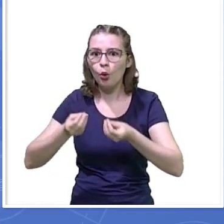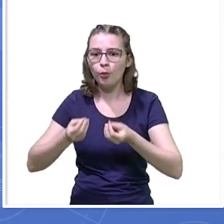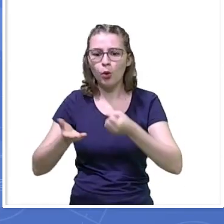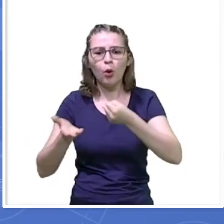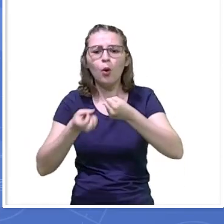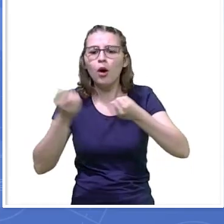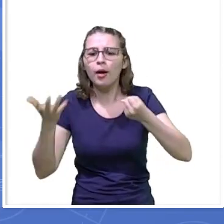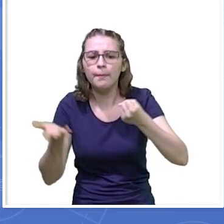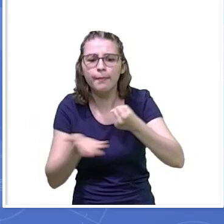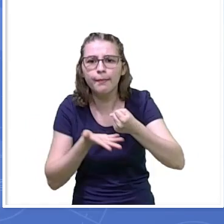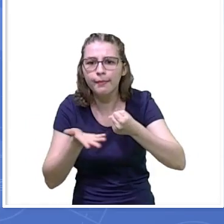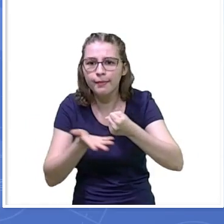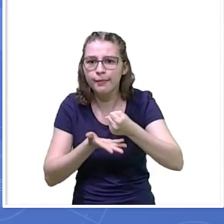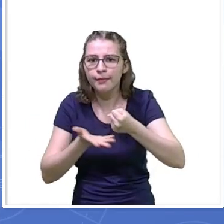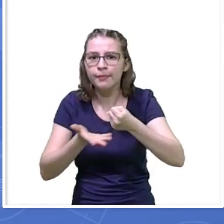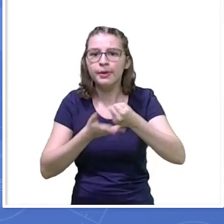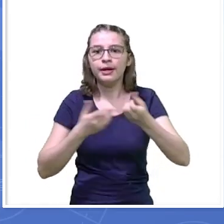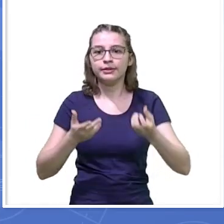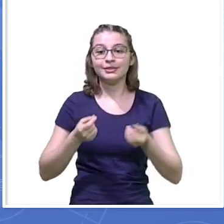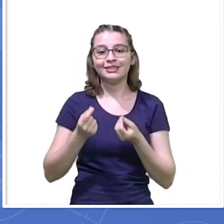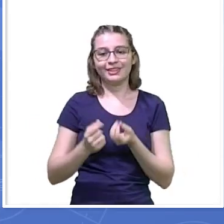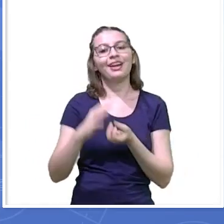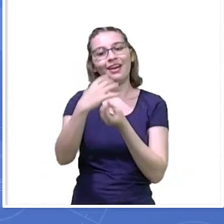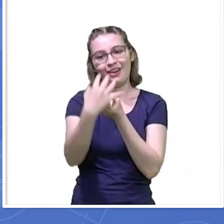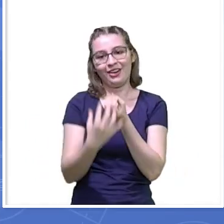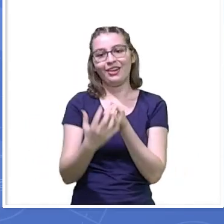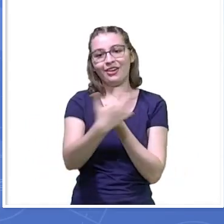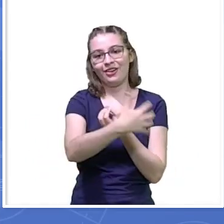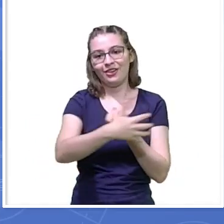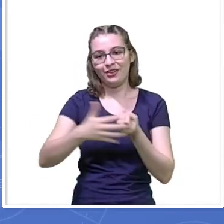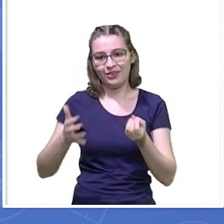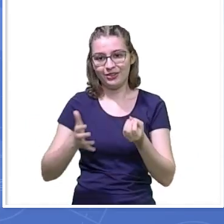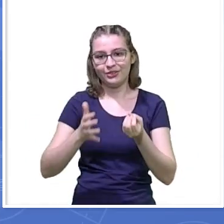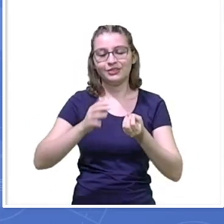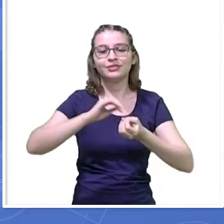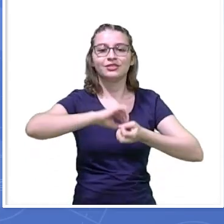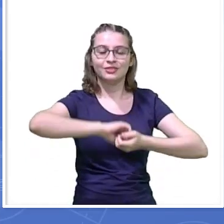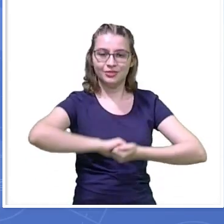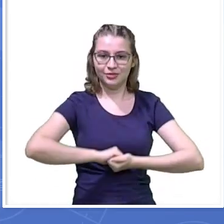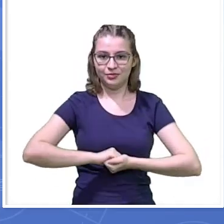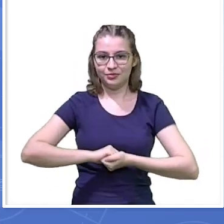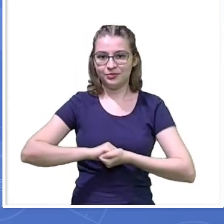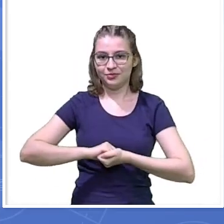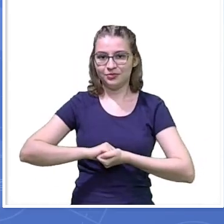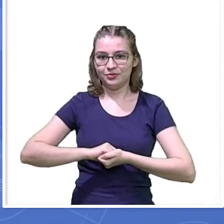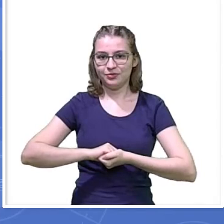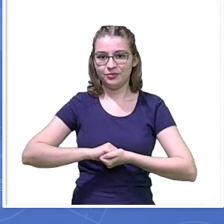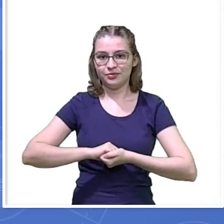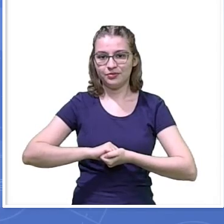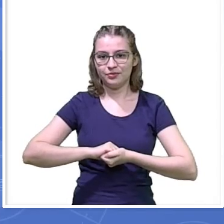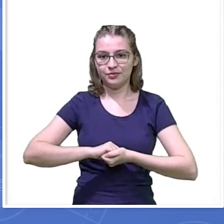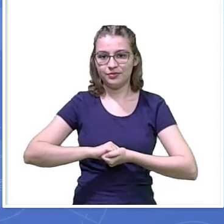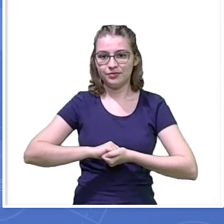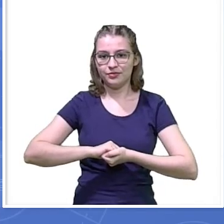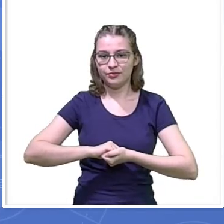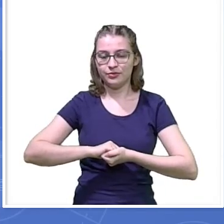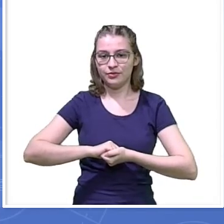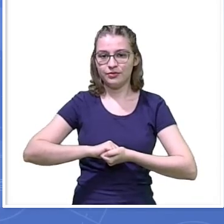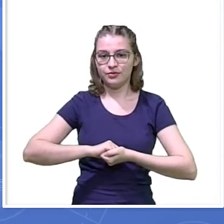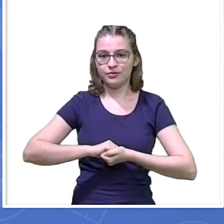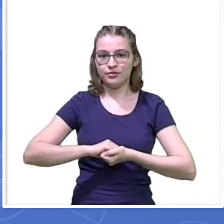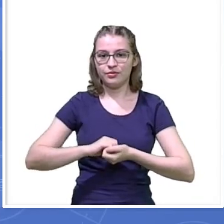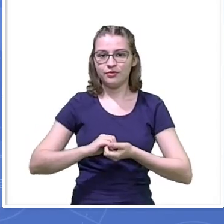base deles. A base deles é exatamente todo o sistema de latitudes e longitudes baseado, né,